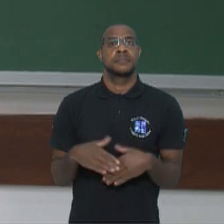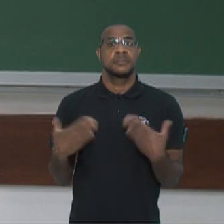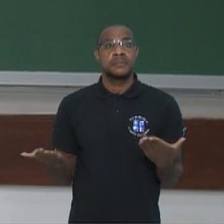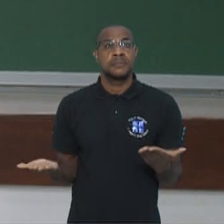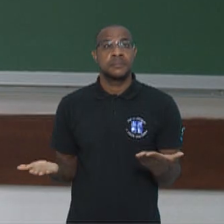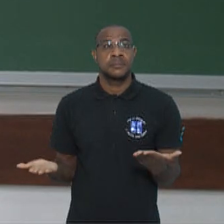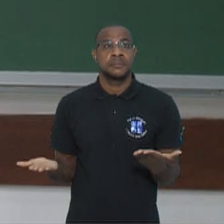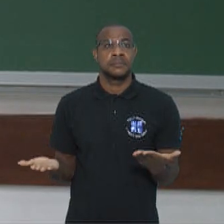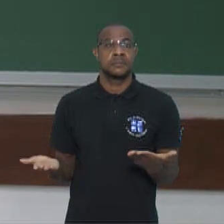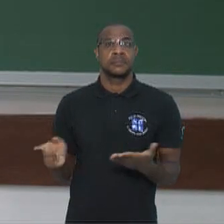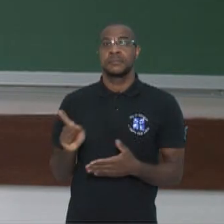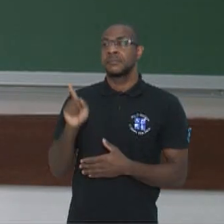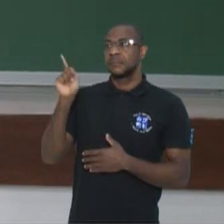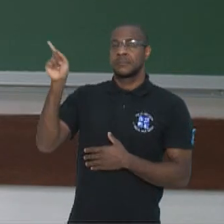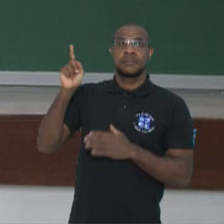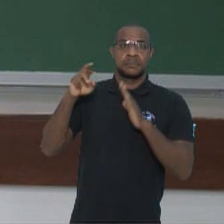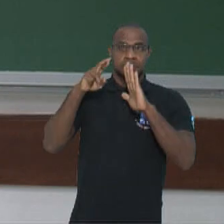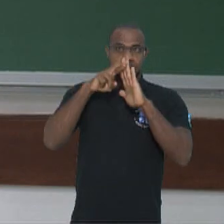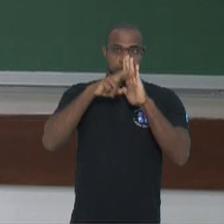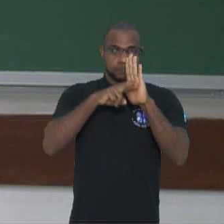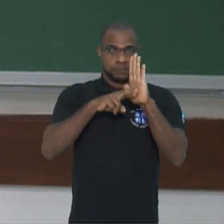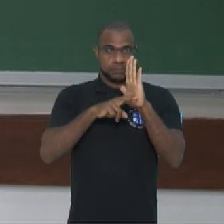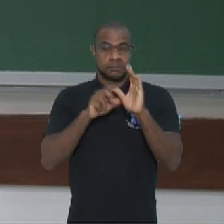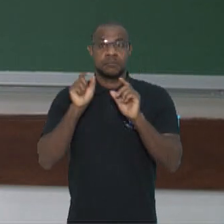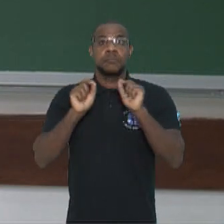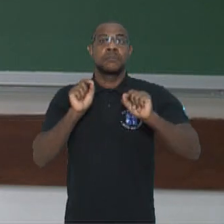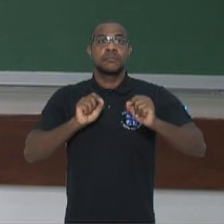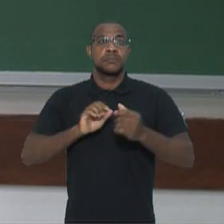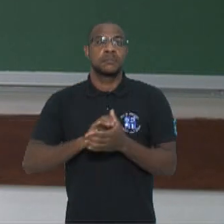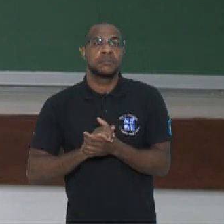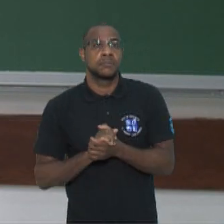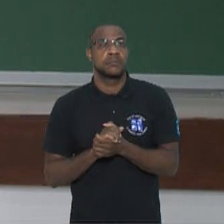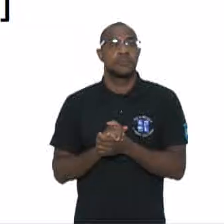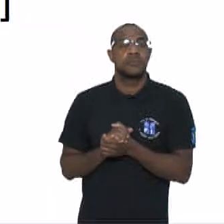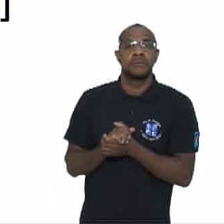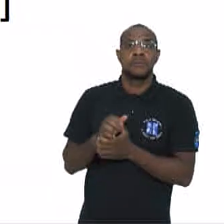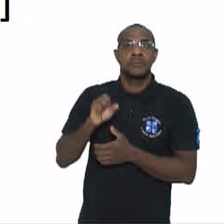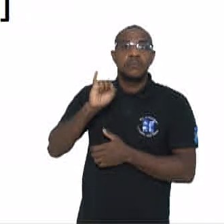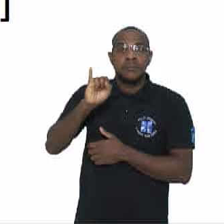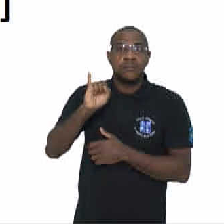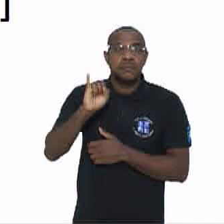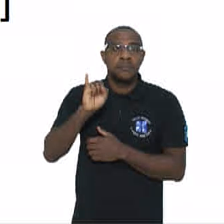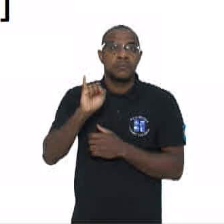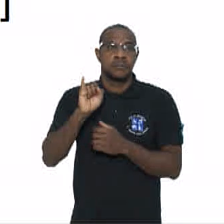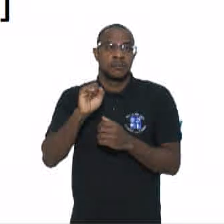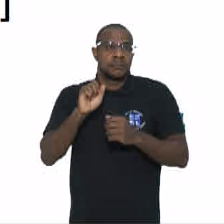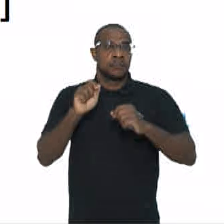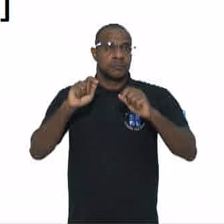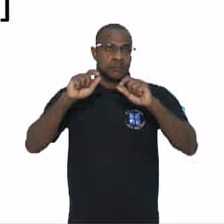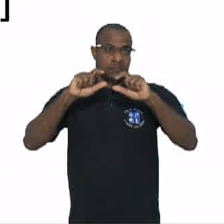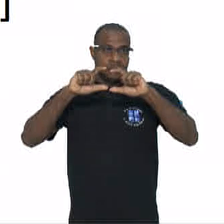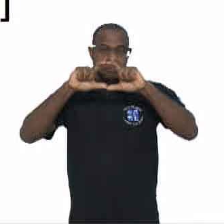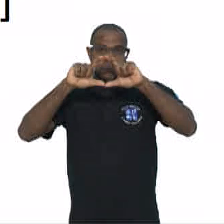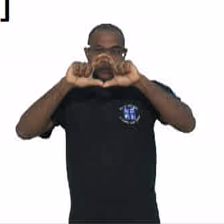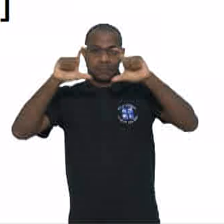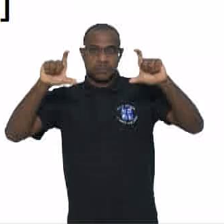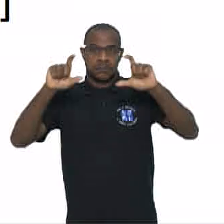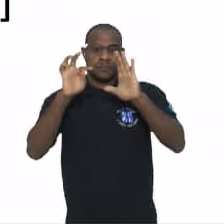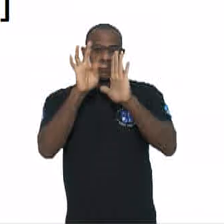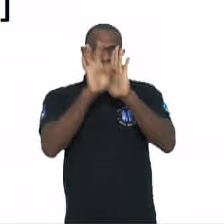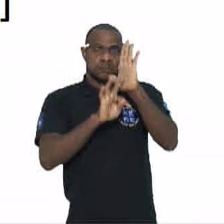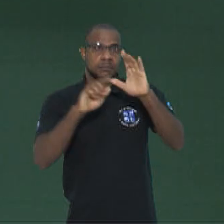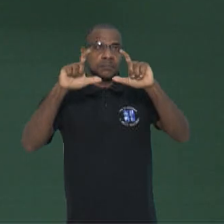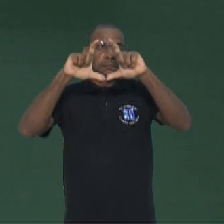Pessoal, então aqui a regra é a seguinte, se o artigo vier no plural,